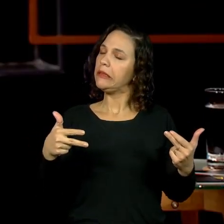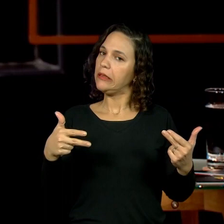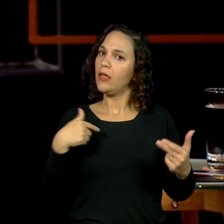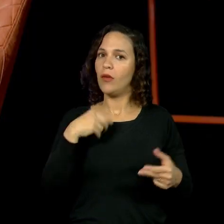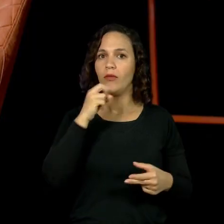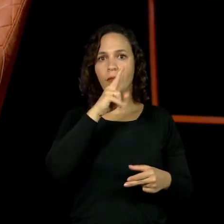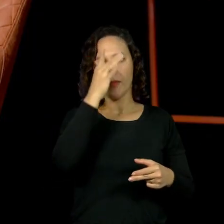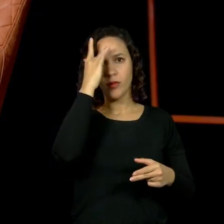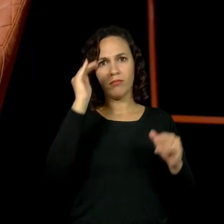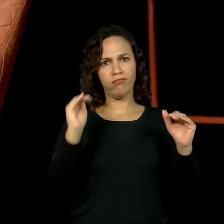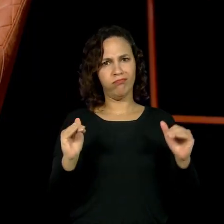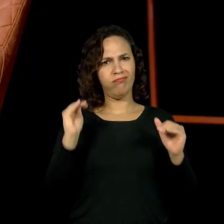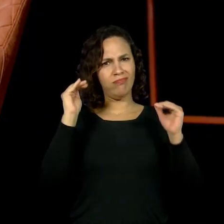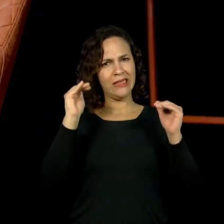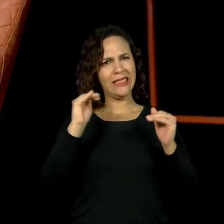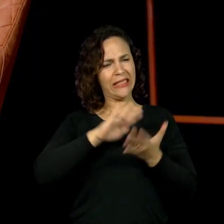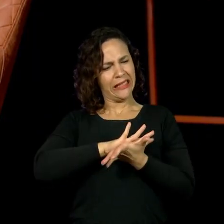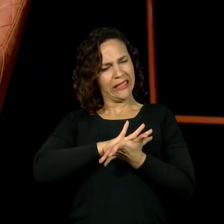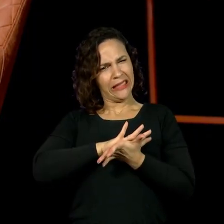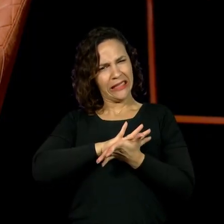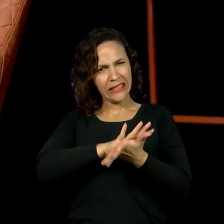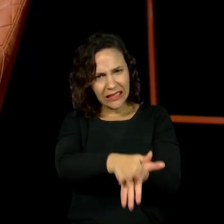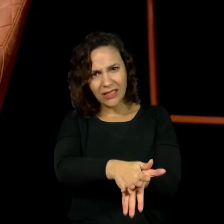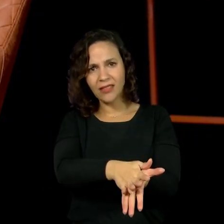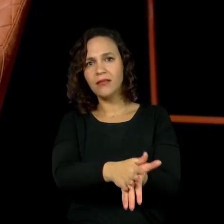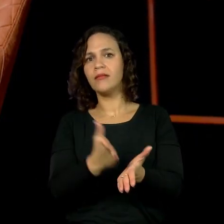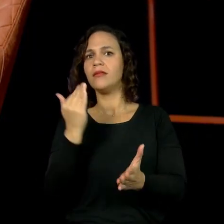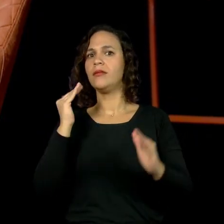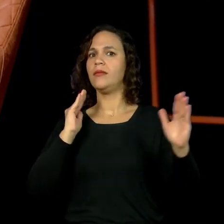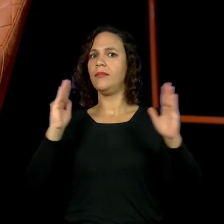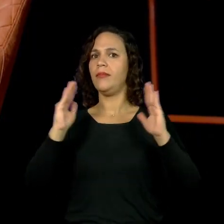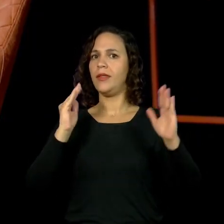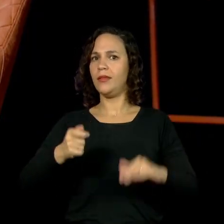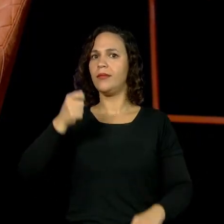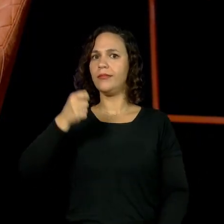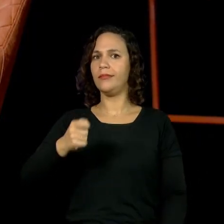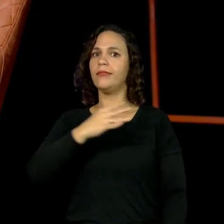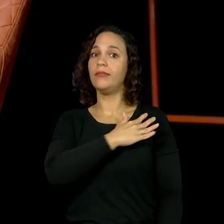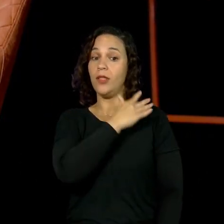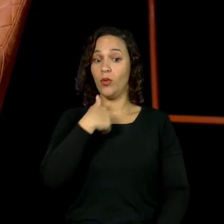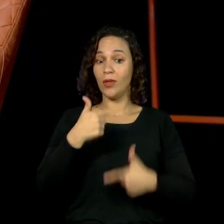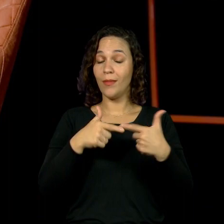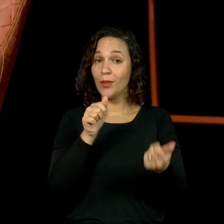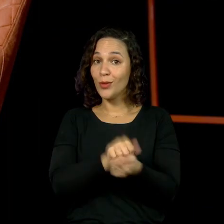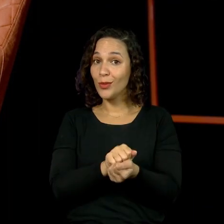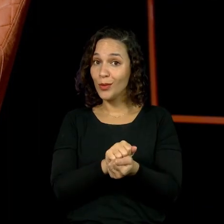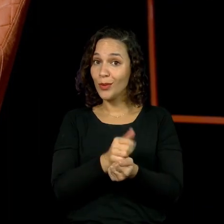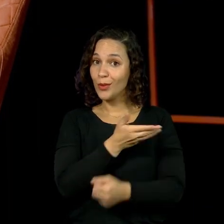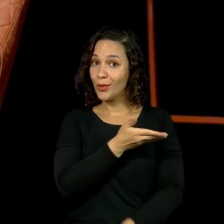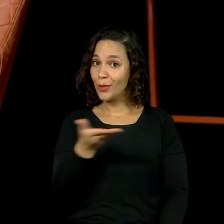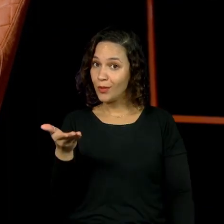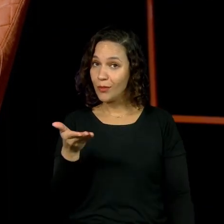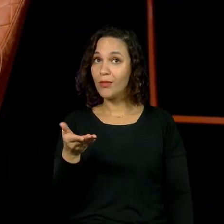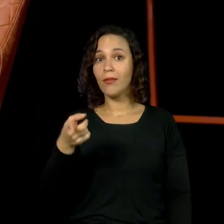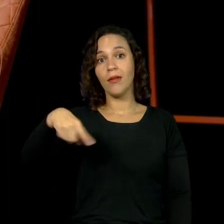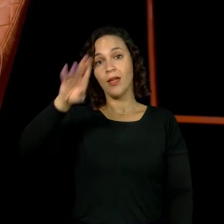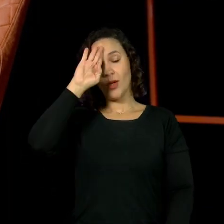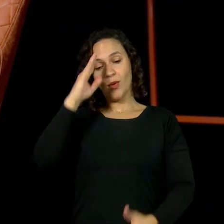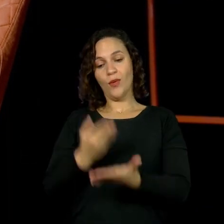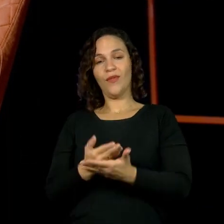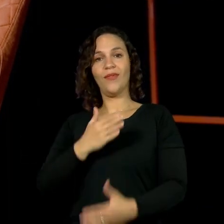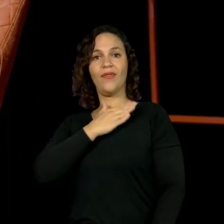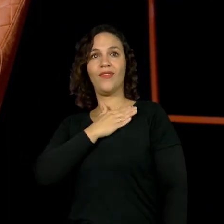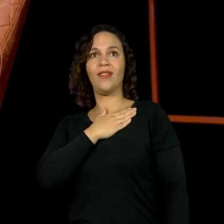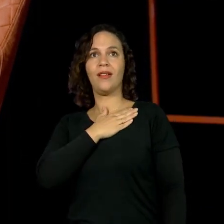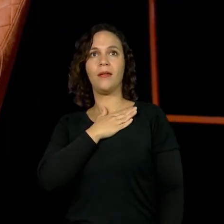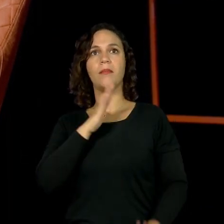oficiais para ali que foram os mais cruéis torturadores do DOI-CODE. Eu trabalhava com eles era de confiança deles ali e tal, mas